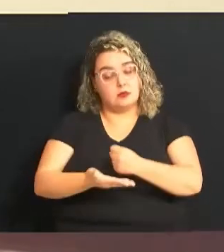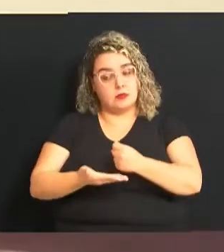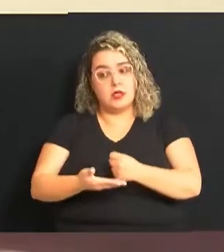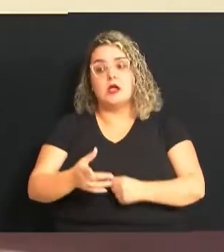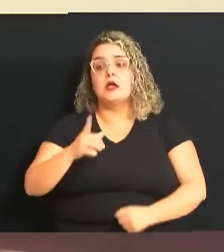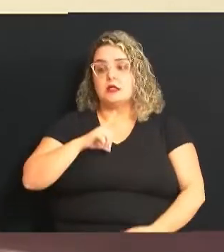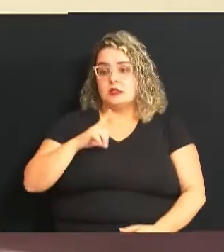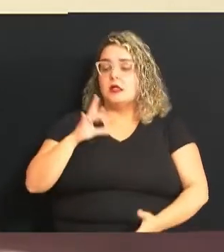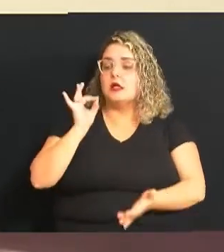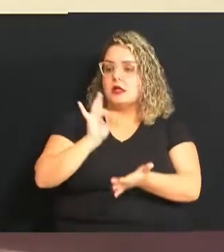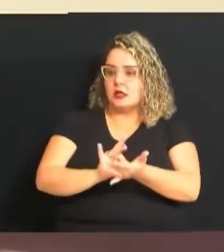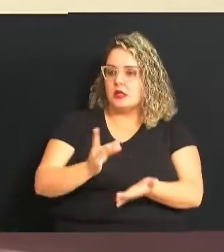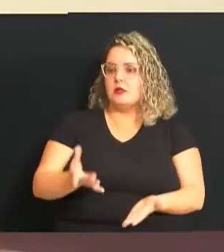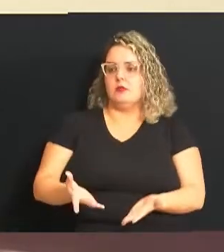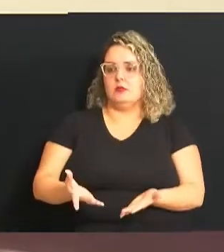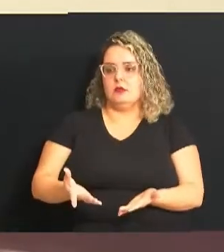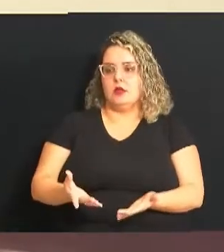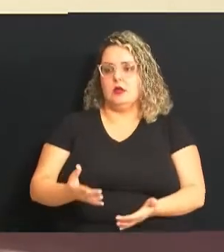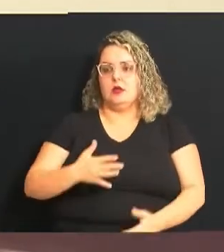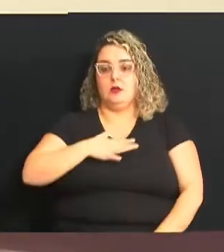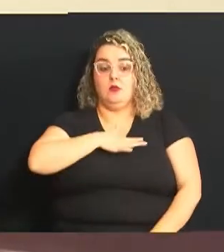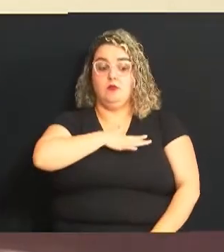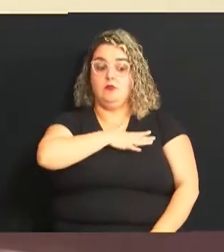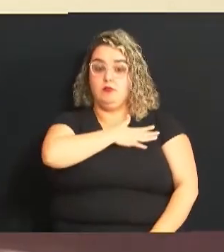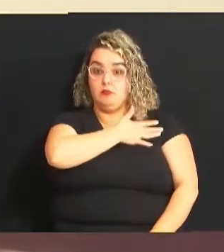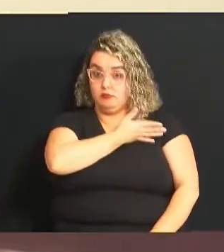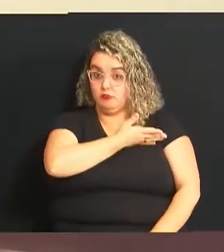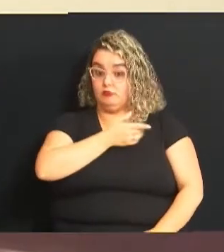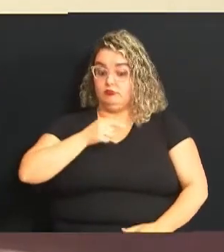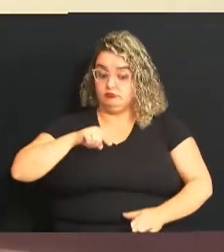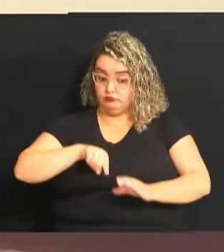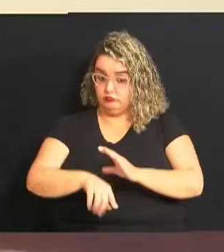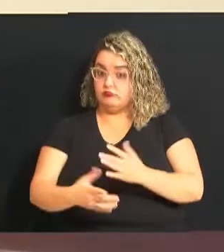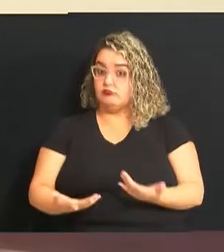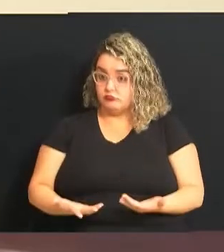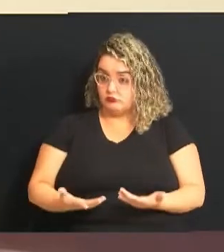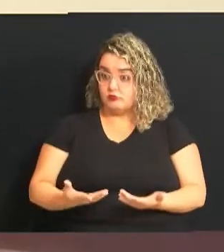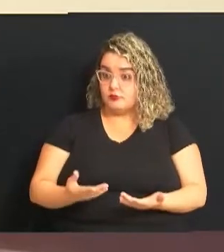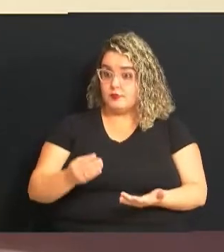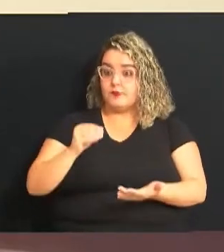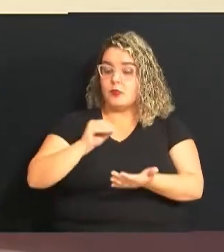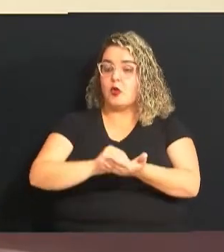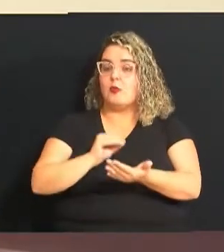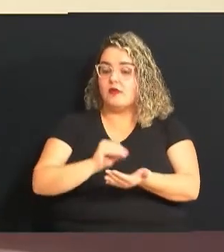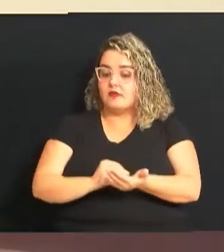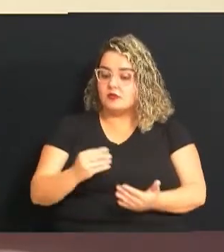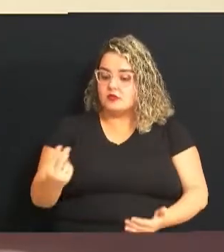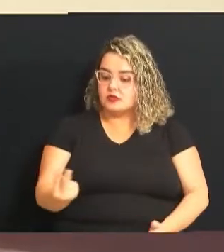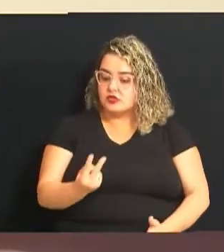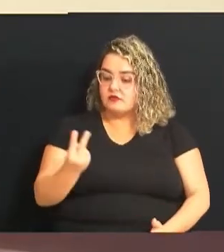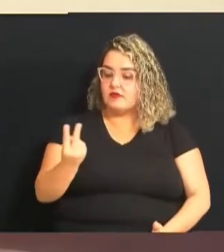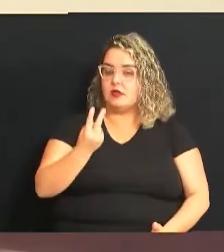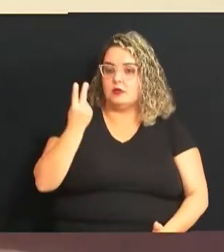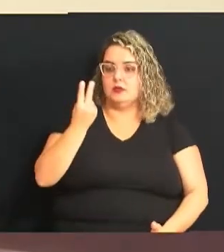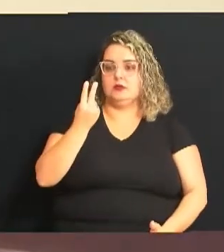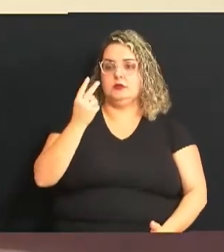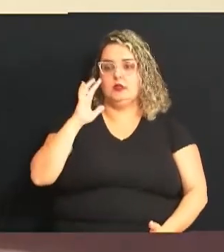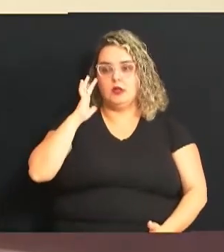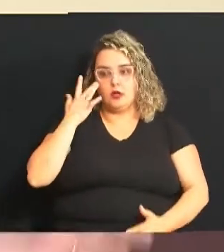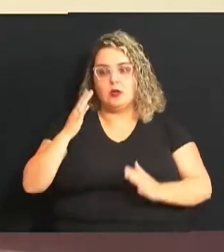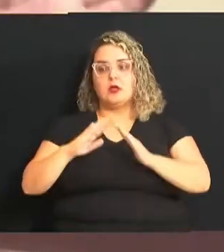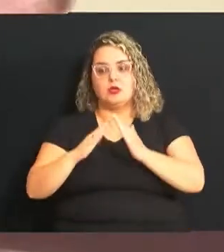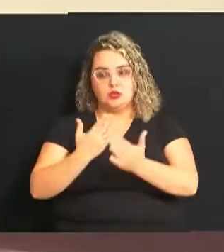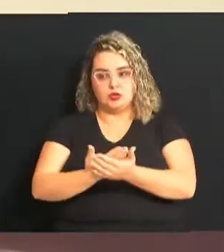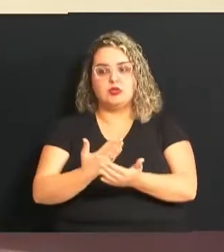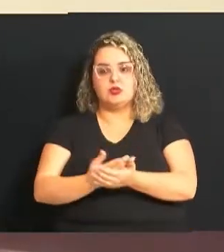Existe realmente muito preconceito e uma ausência de uma valorização, né? Eu acho que a escola é fundamental